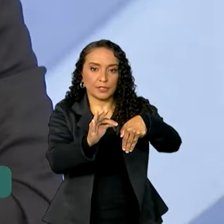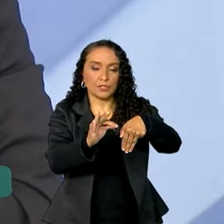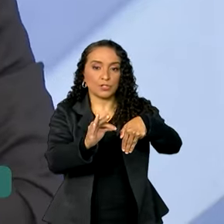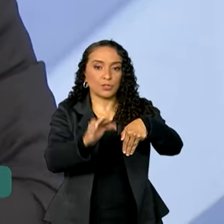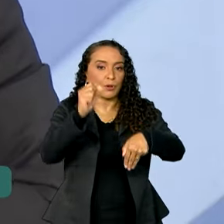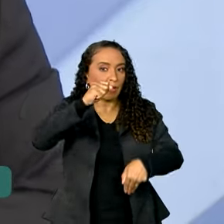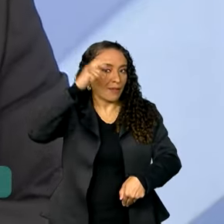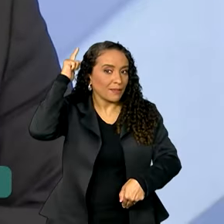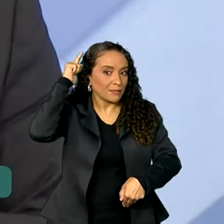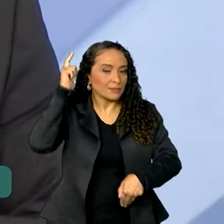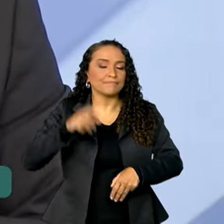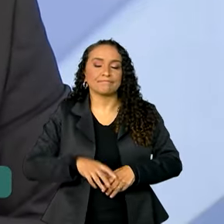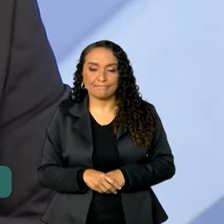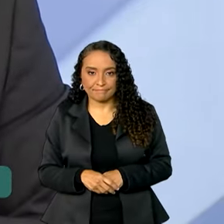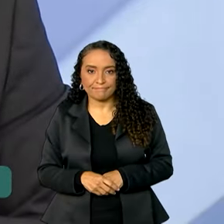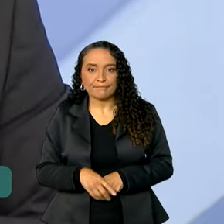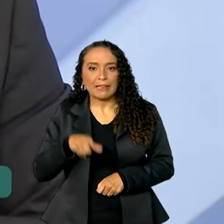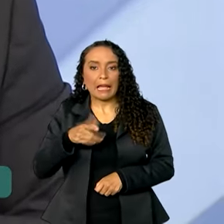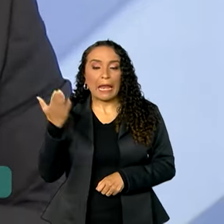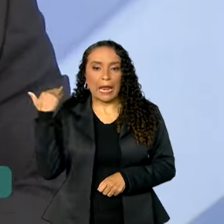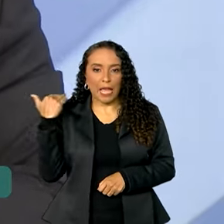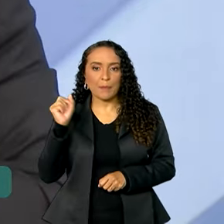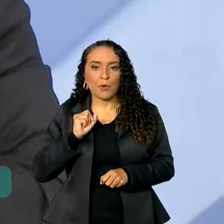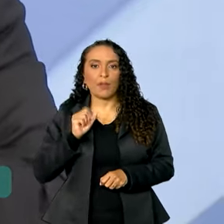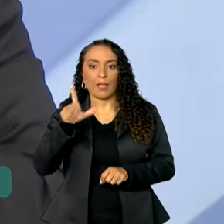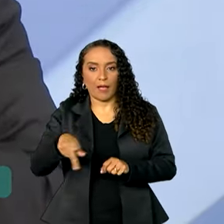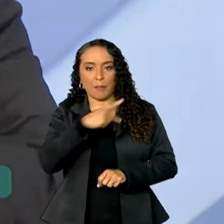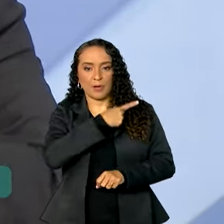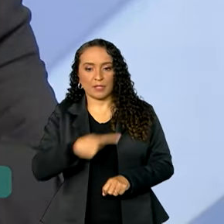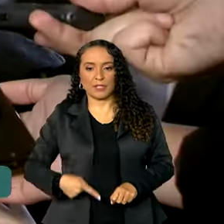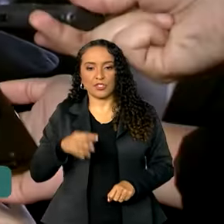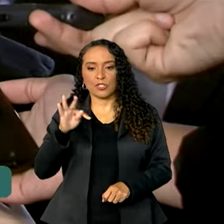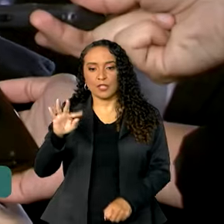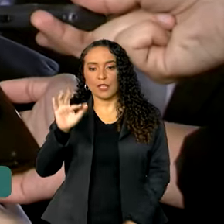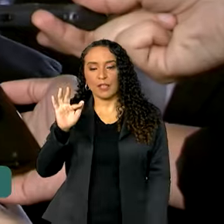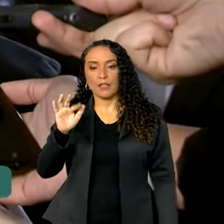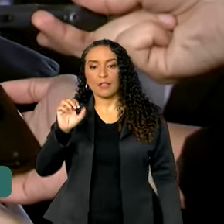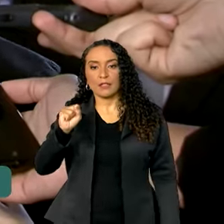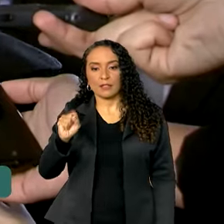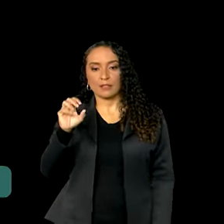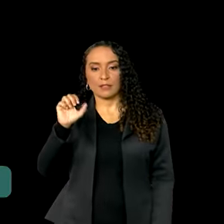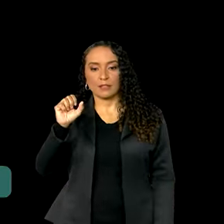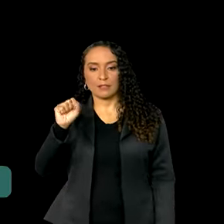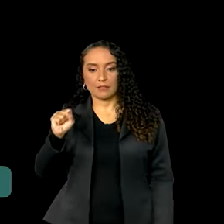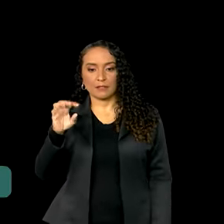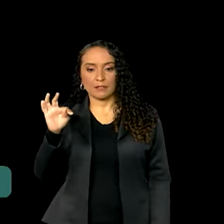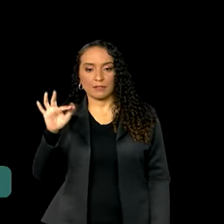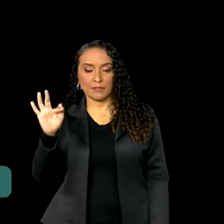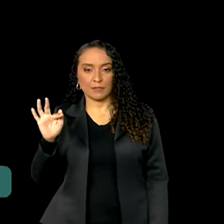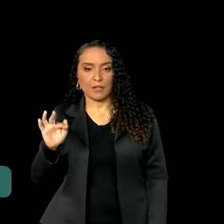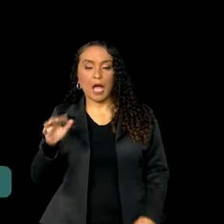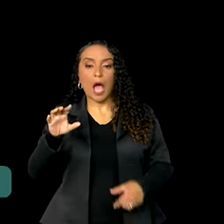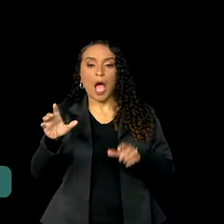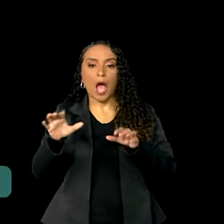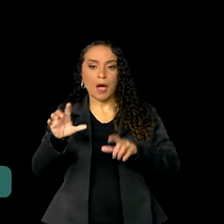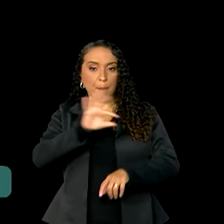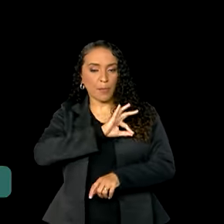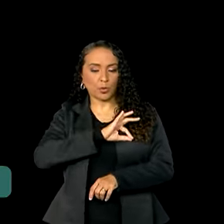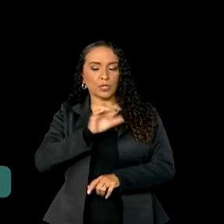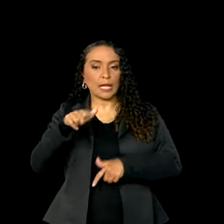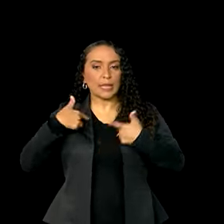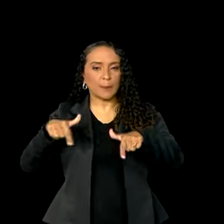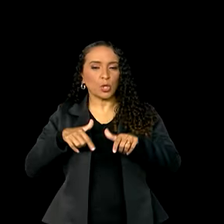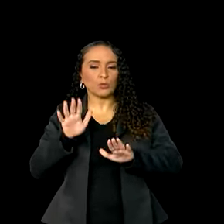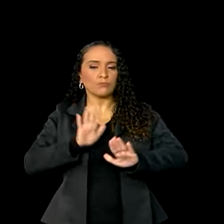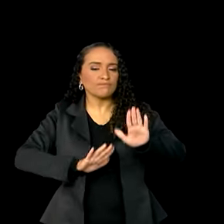Federal, Alexandre de Moraes, que na época presidia o Tribunal Superior Eleitoral. A polícia trabalhou com muito